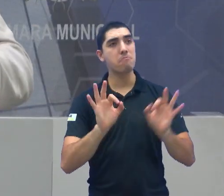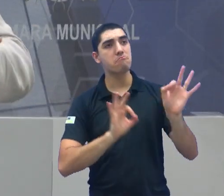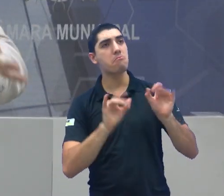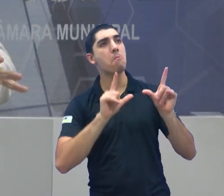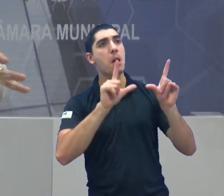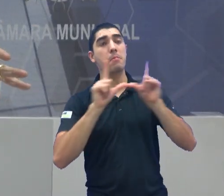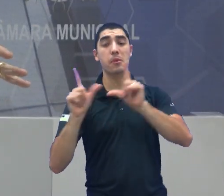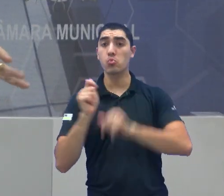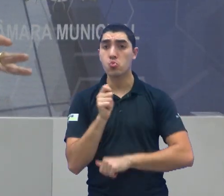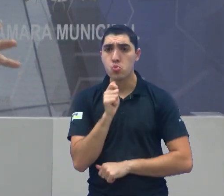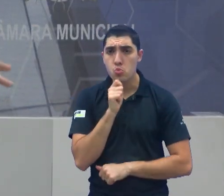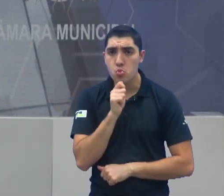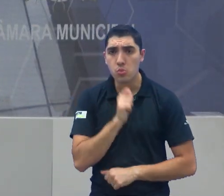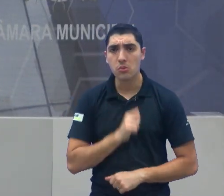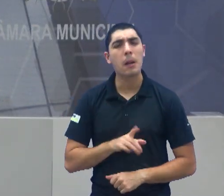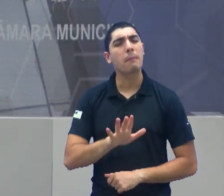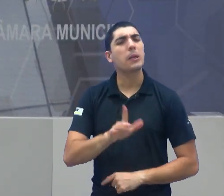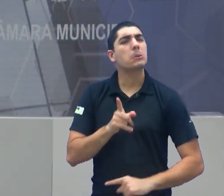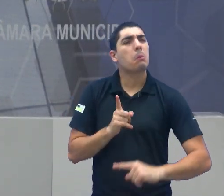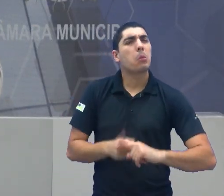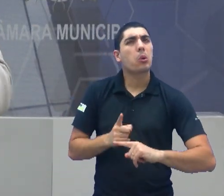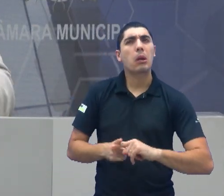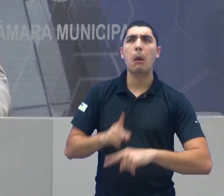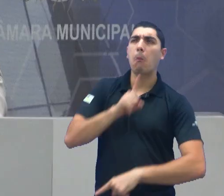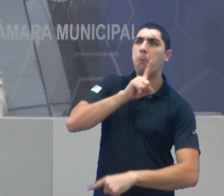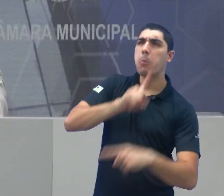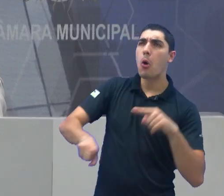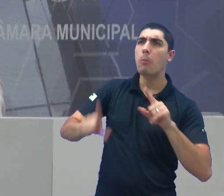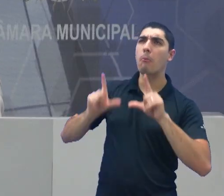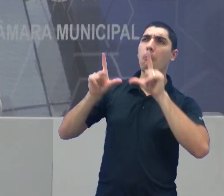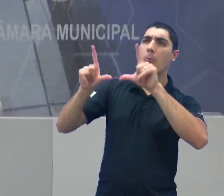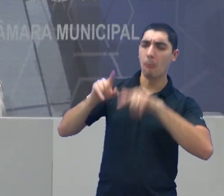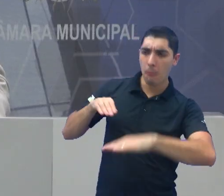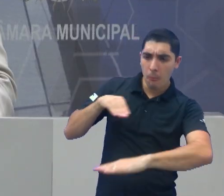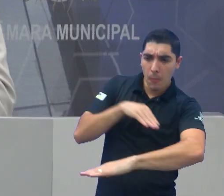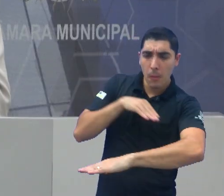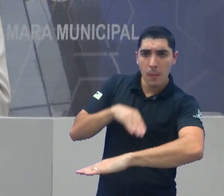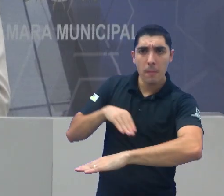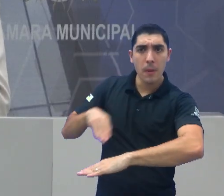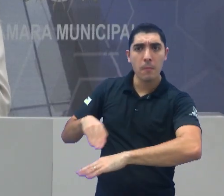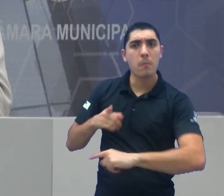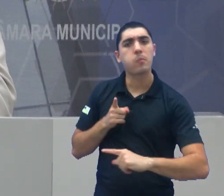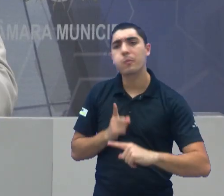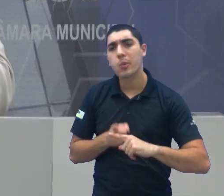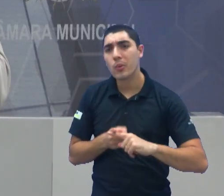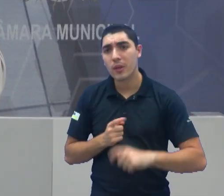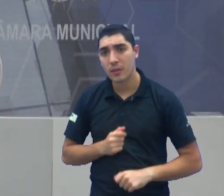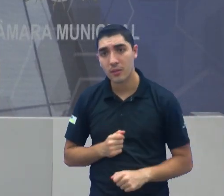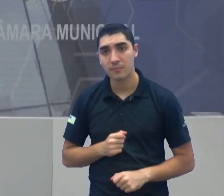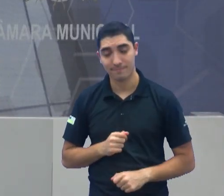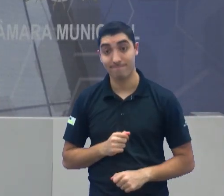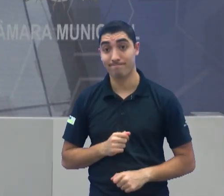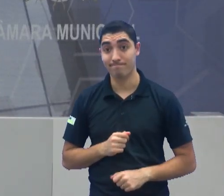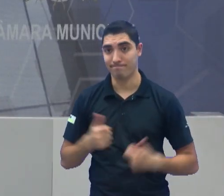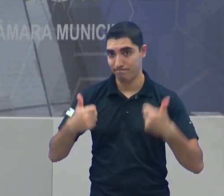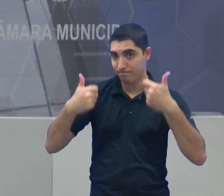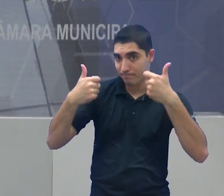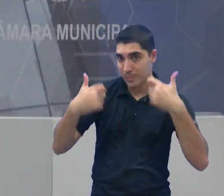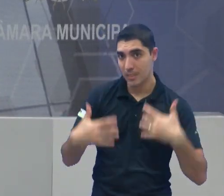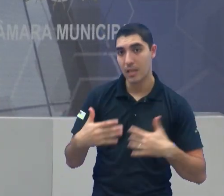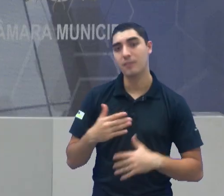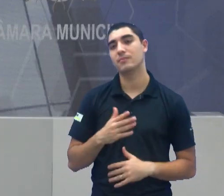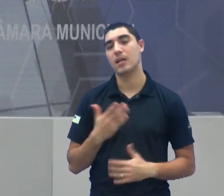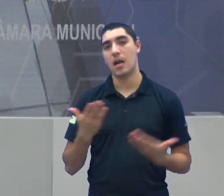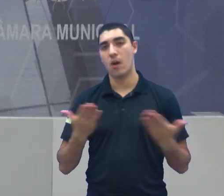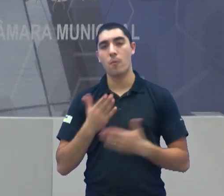solicitou essas placas de proibido estacionar nessas ruas? Explicar um pouquinho, já tem um histórico, né? A